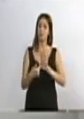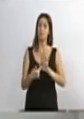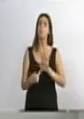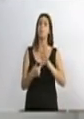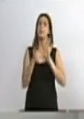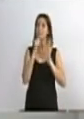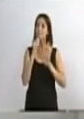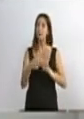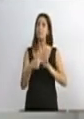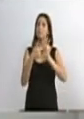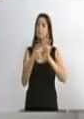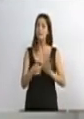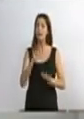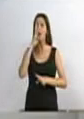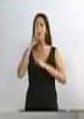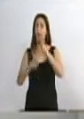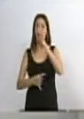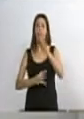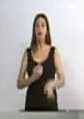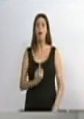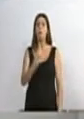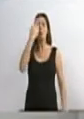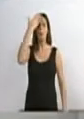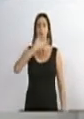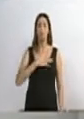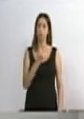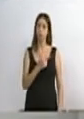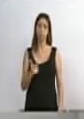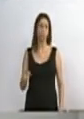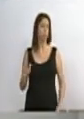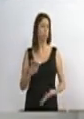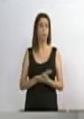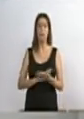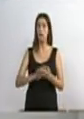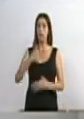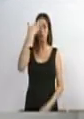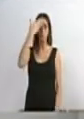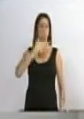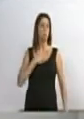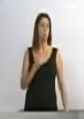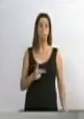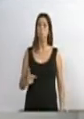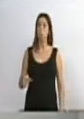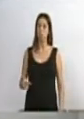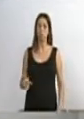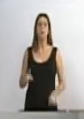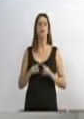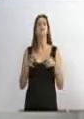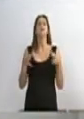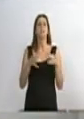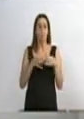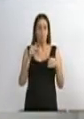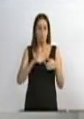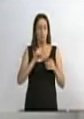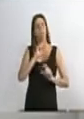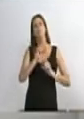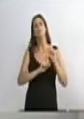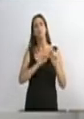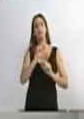em suas acusações uma só prova. Uma só prova. E os fascistas